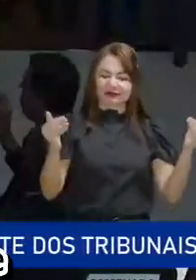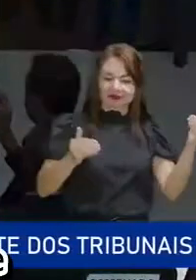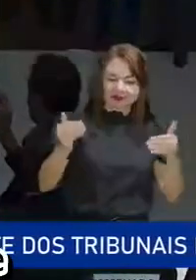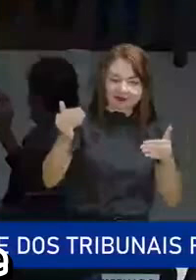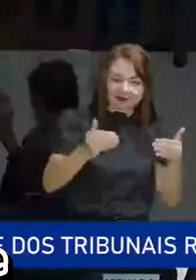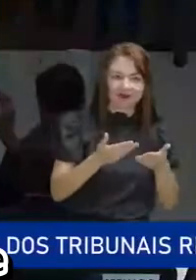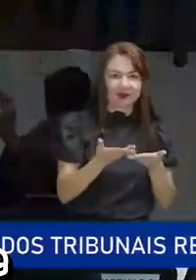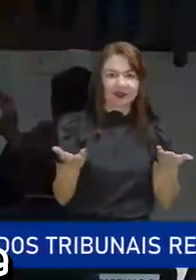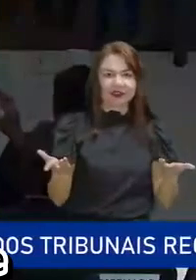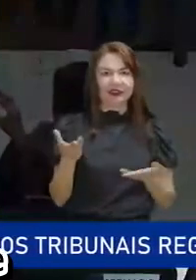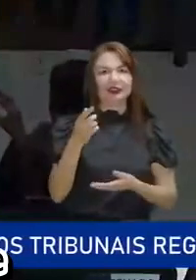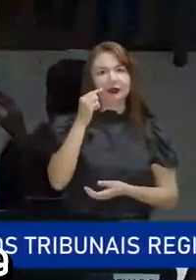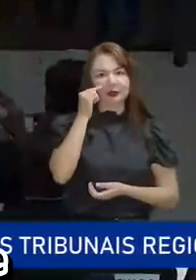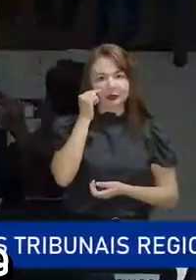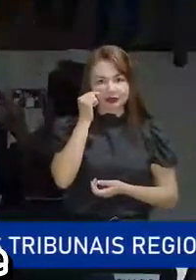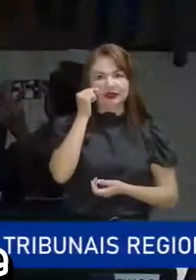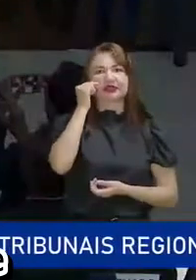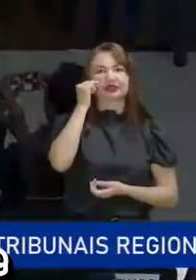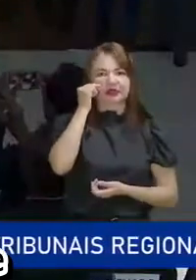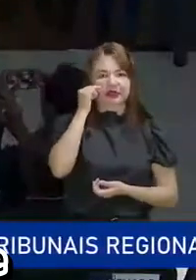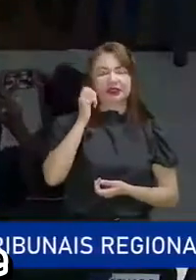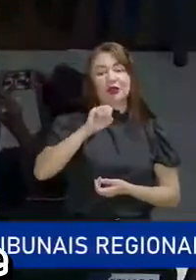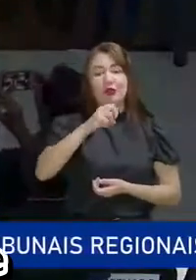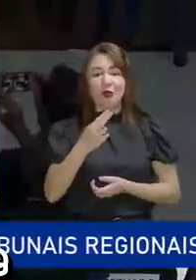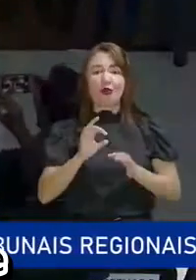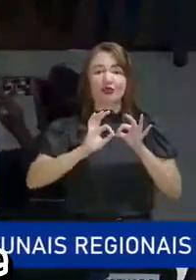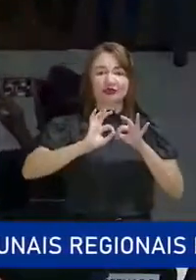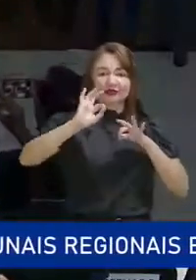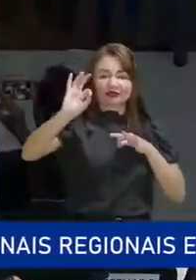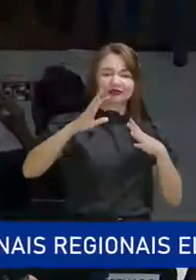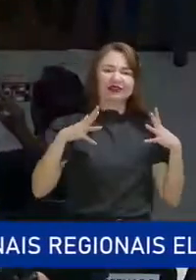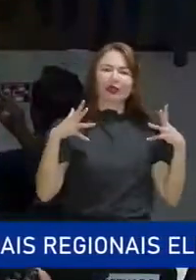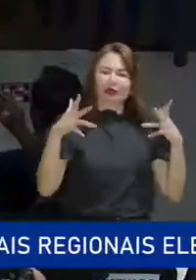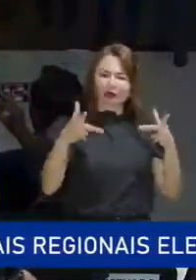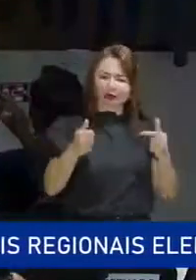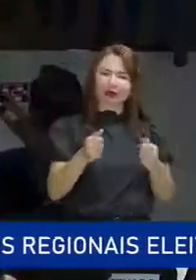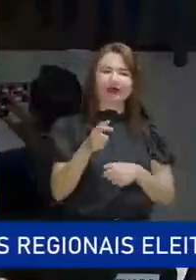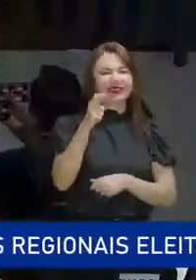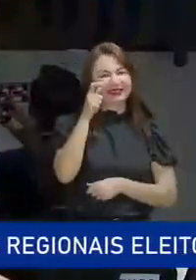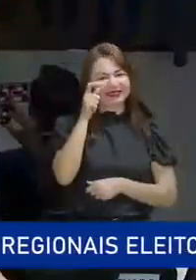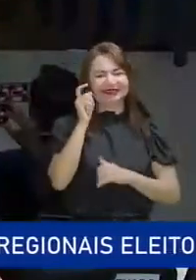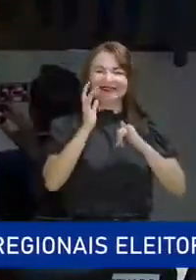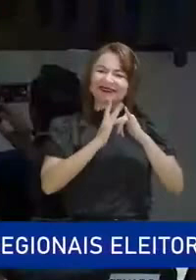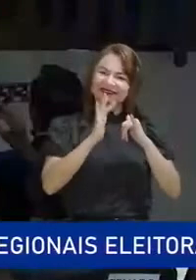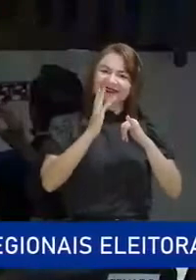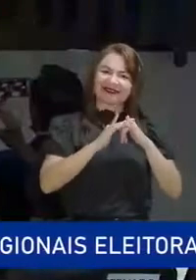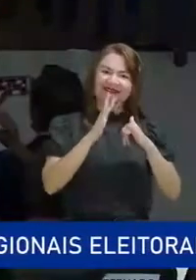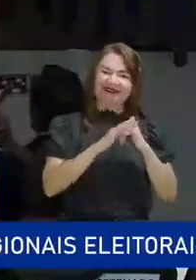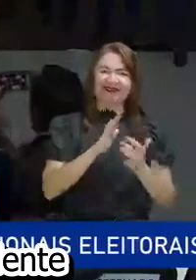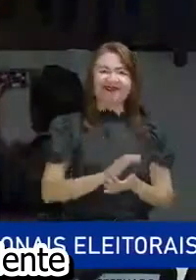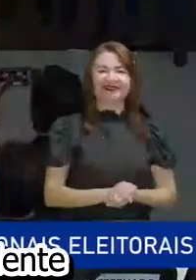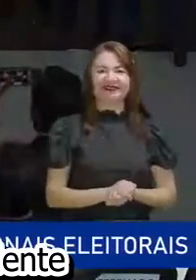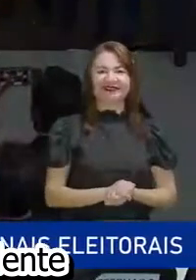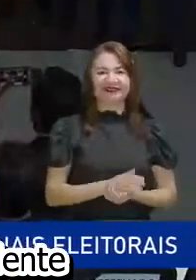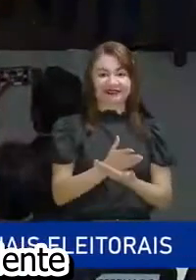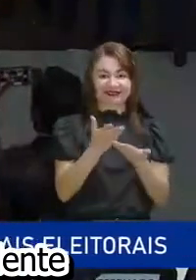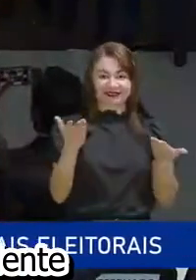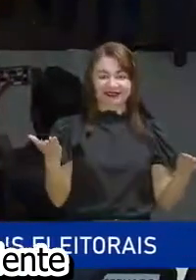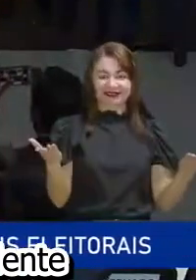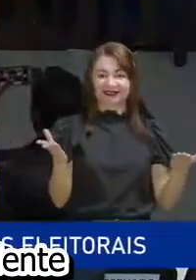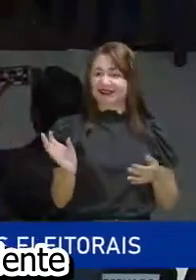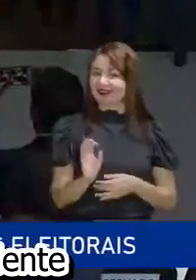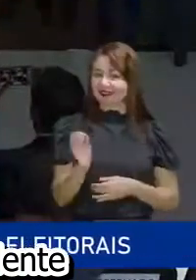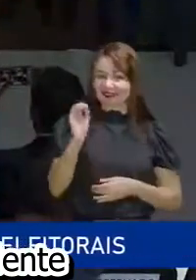participar presencialmente ou virtualmente e a todos que nos acompanharam pelo YouTube. Desejamos